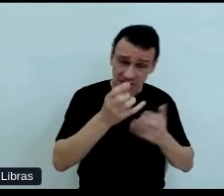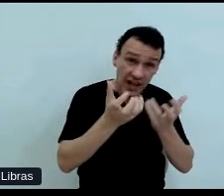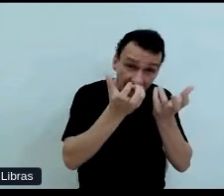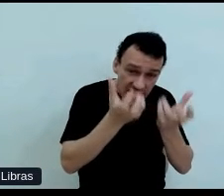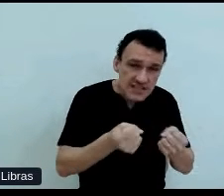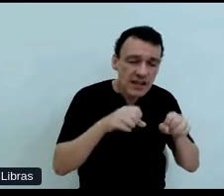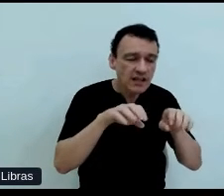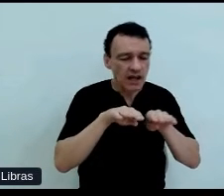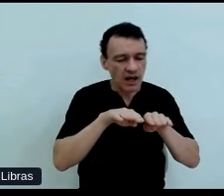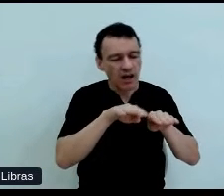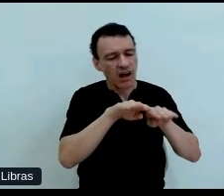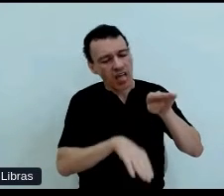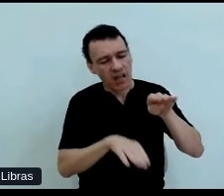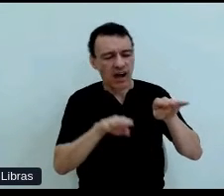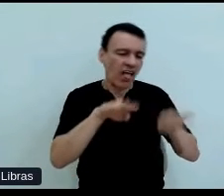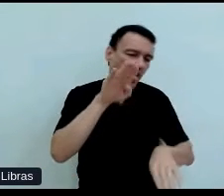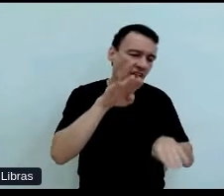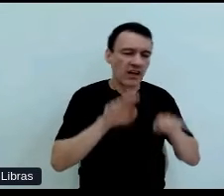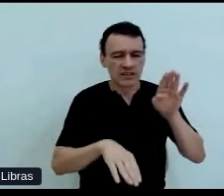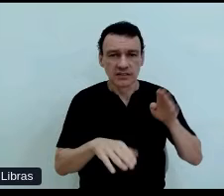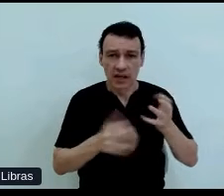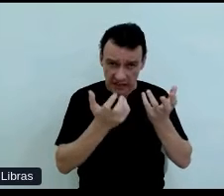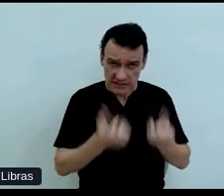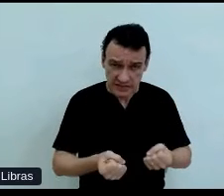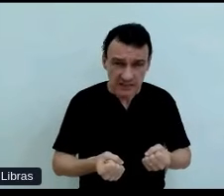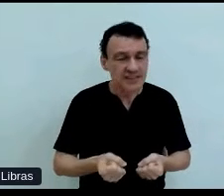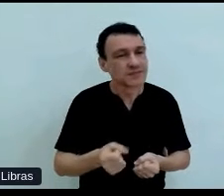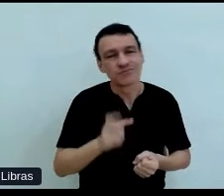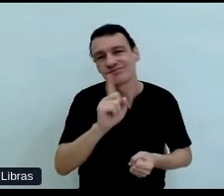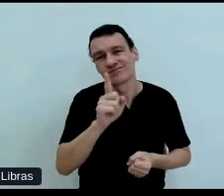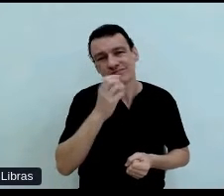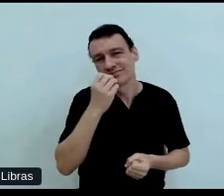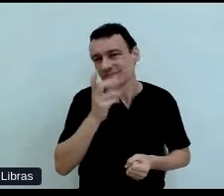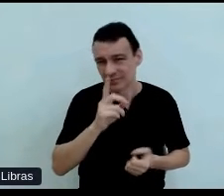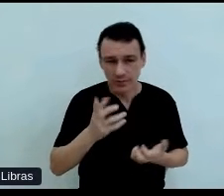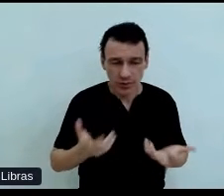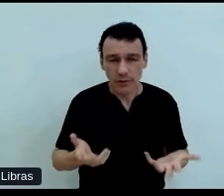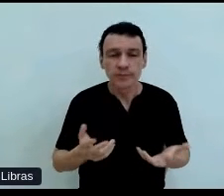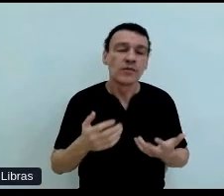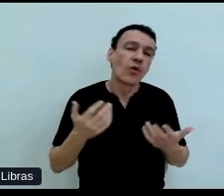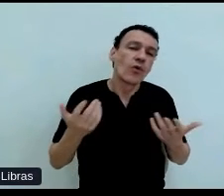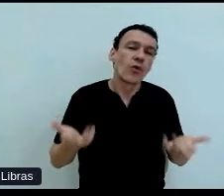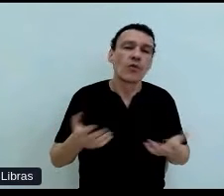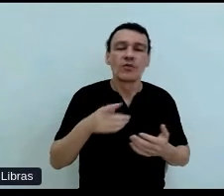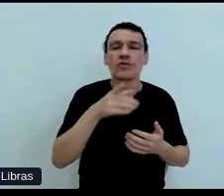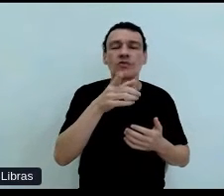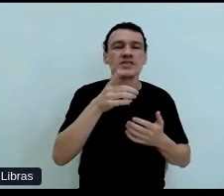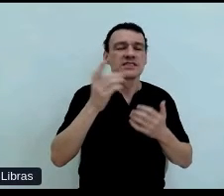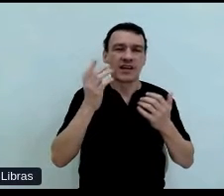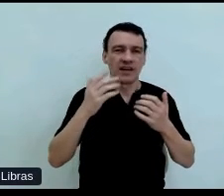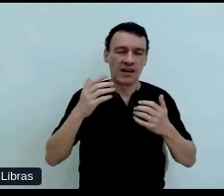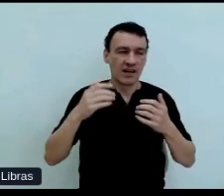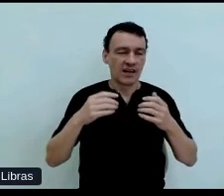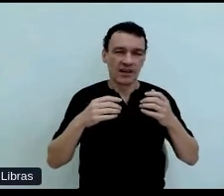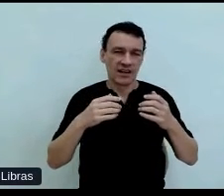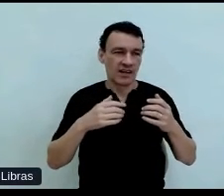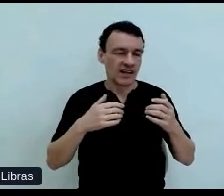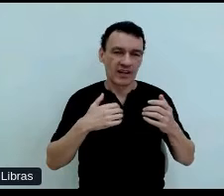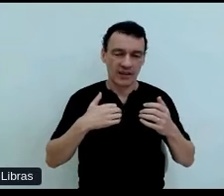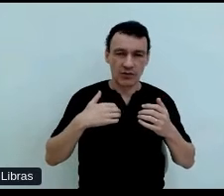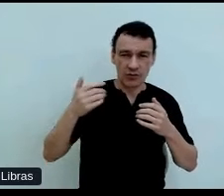nós olhamos para essa balança, o quanto essa balança está equilibrada ou não. Agora, se a